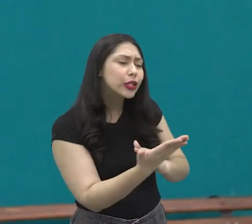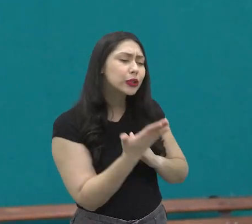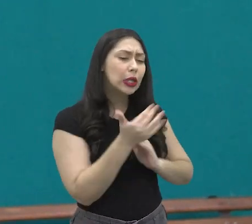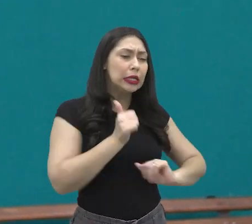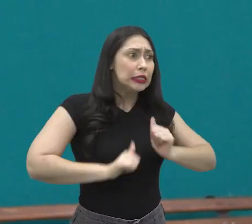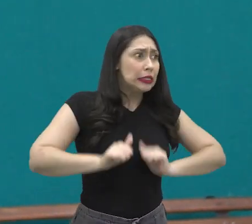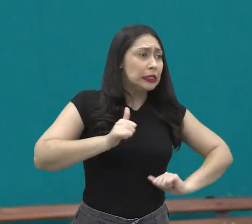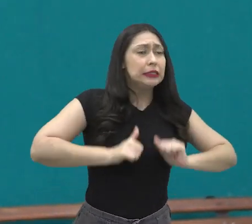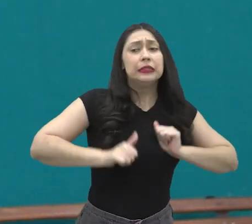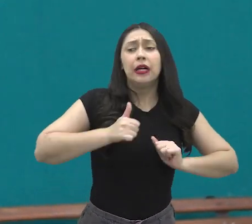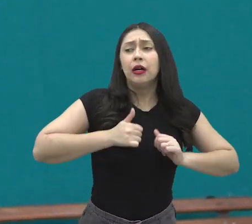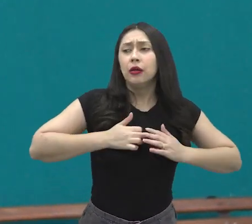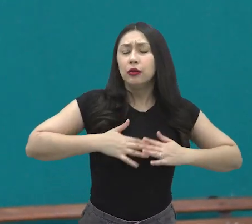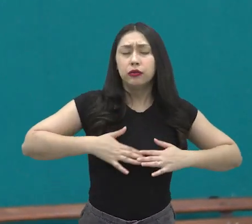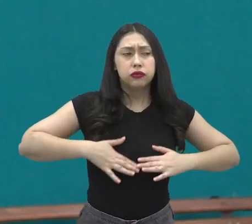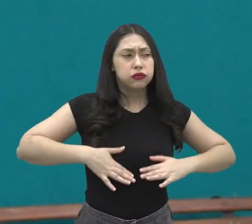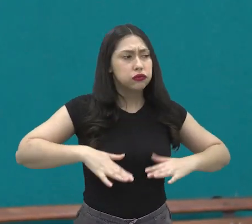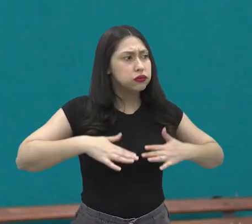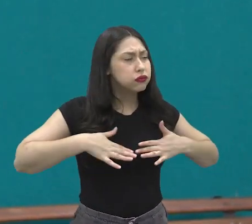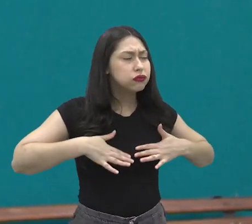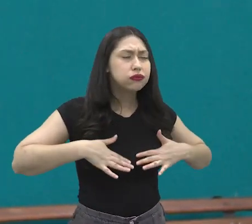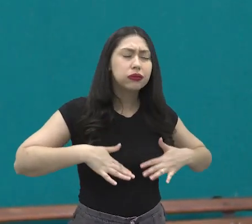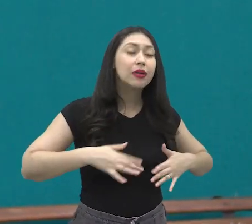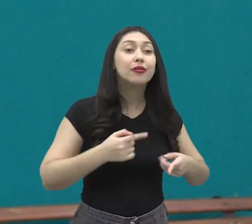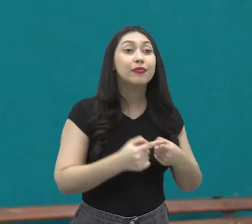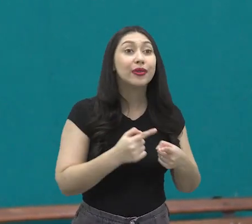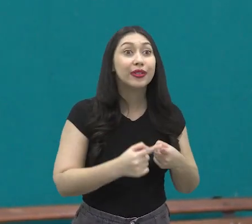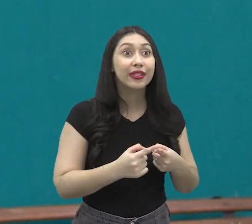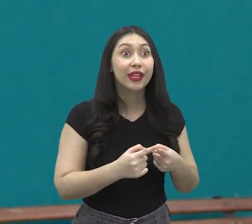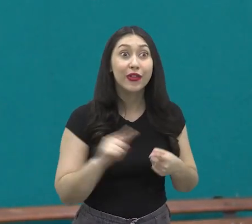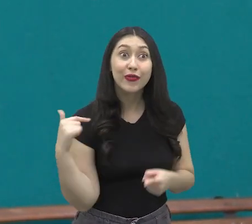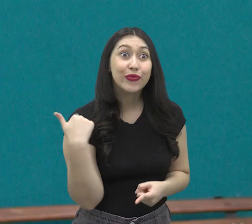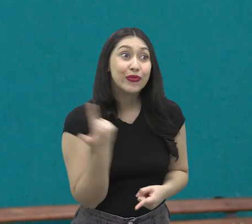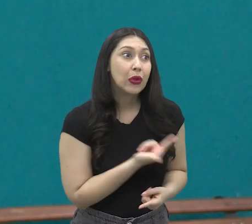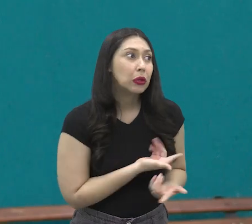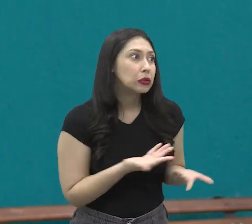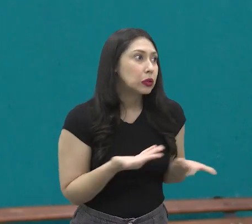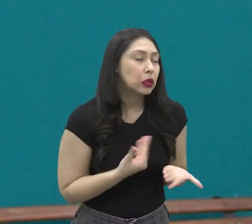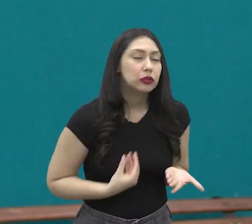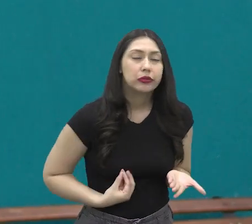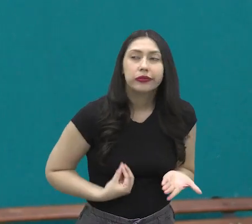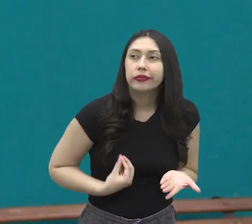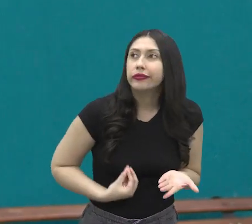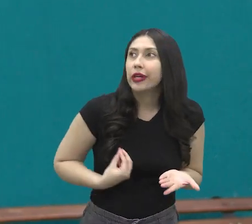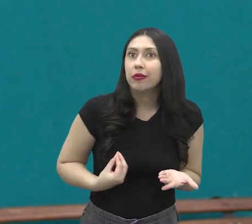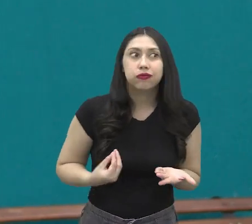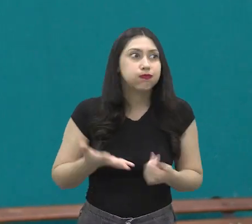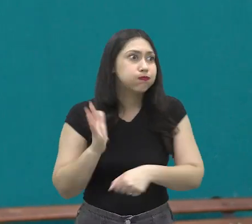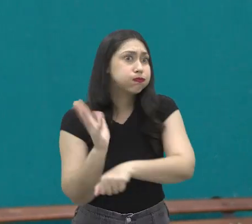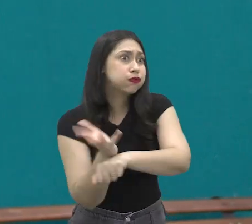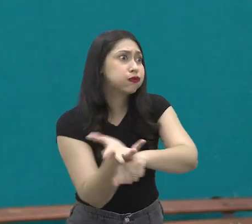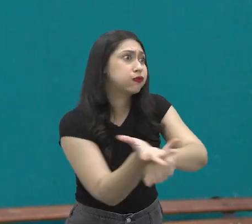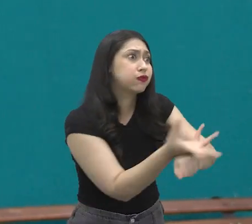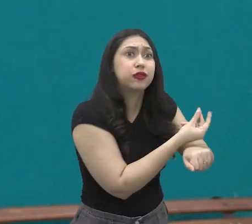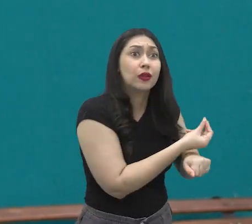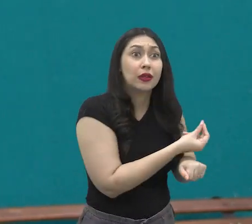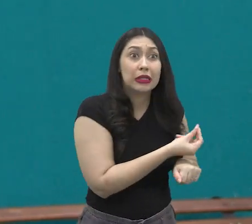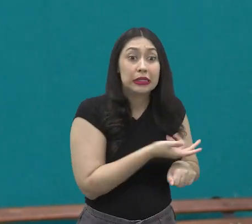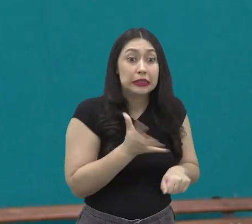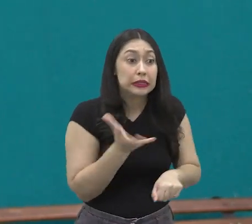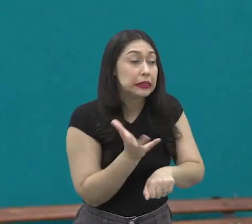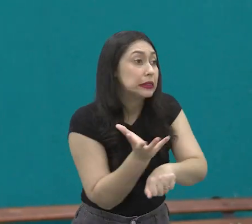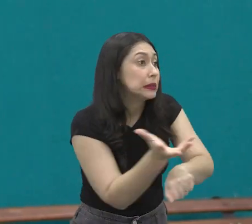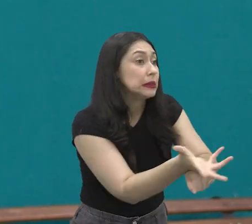como ansiedade, sabe? Porque a gente vive num mundo tão... esse mundo contemporâneo ele é